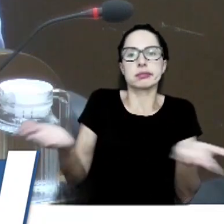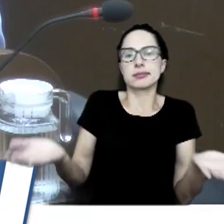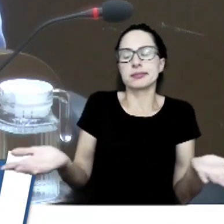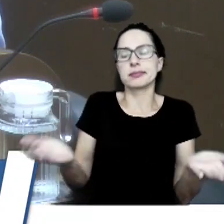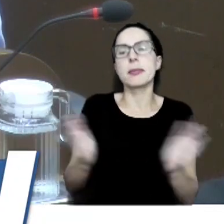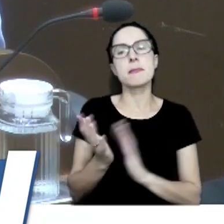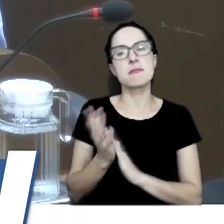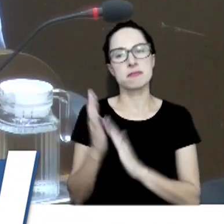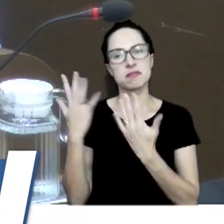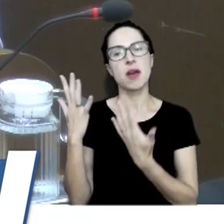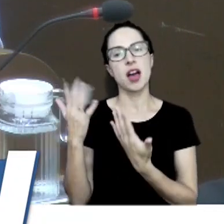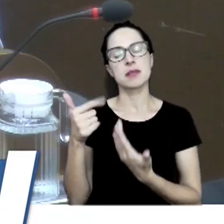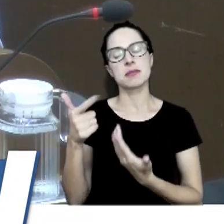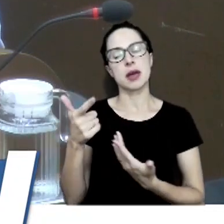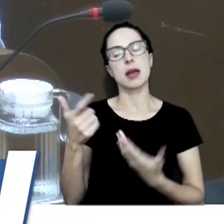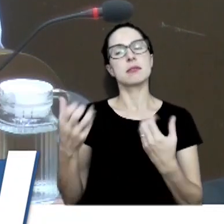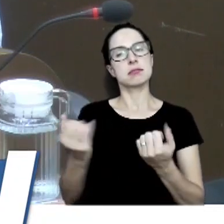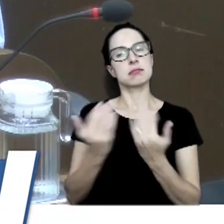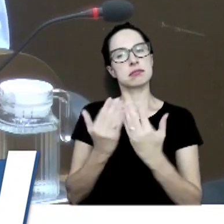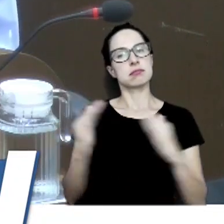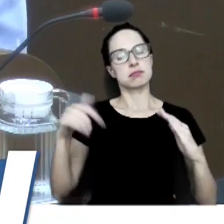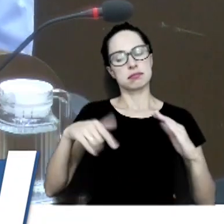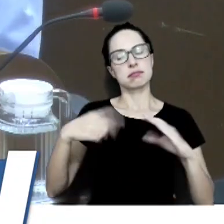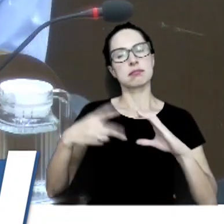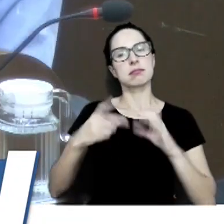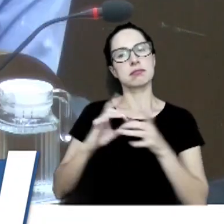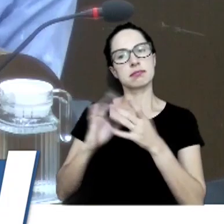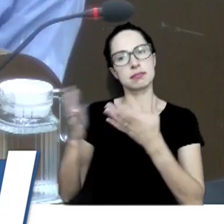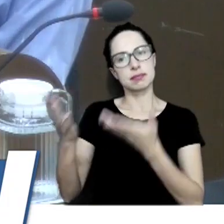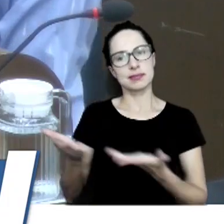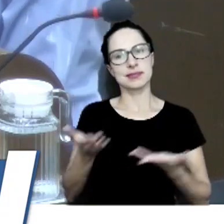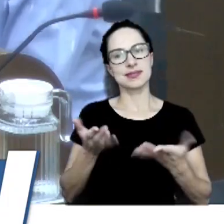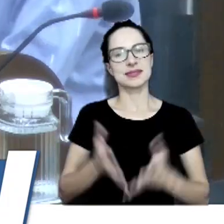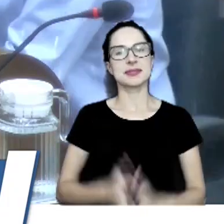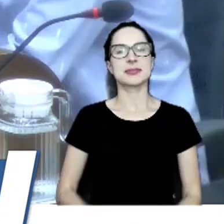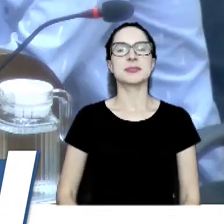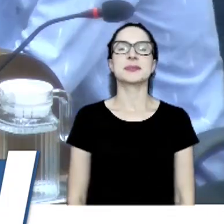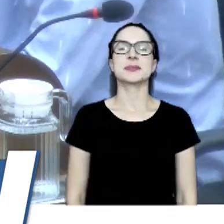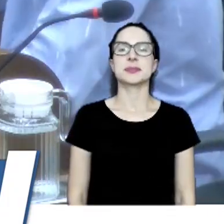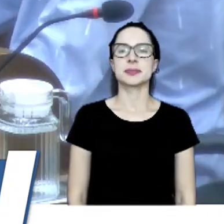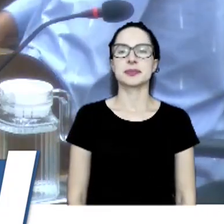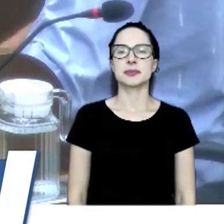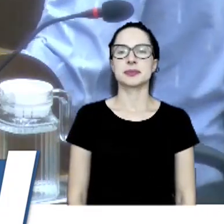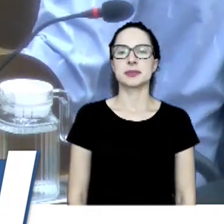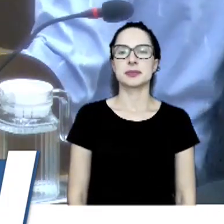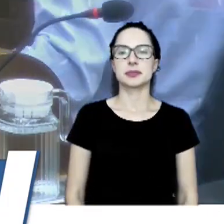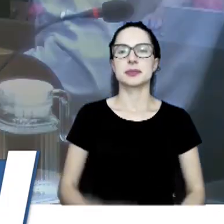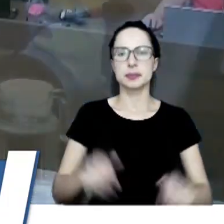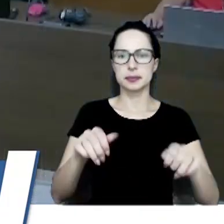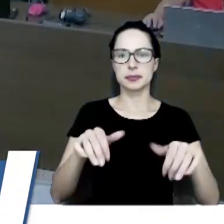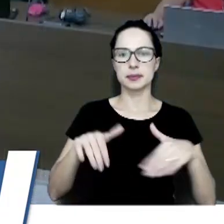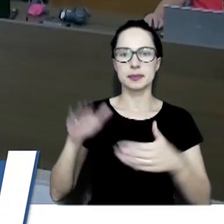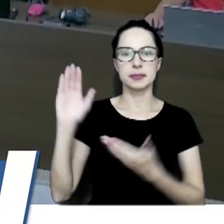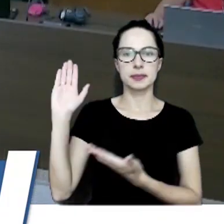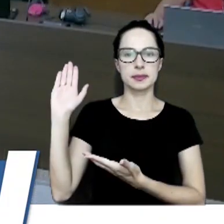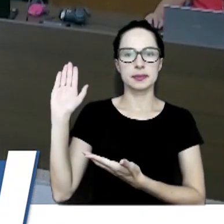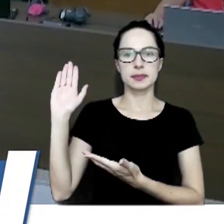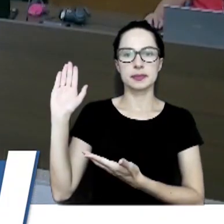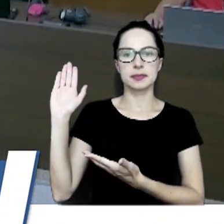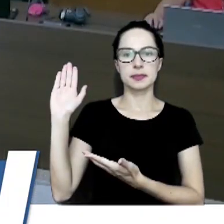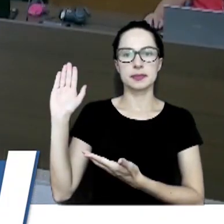dos sindicatos bancários, que, como foi dito, a exemplo do que fizeram com a área que